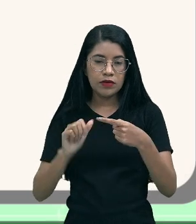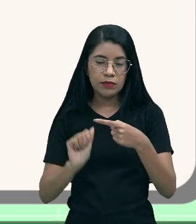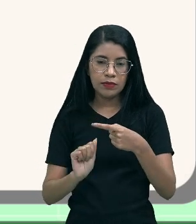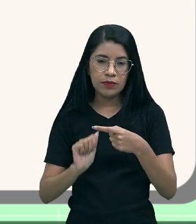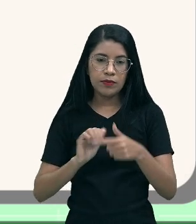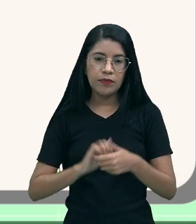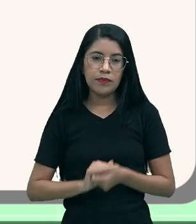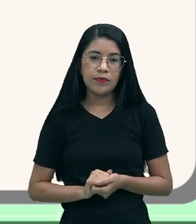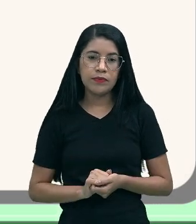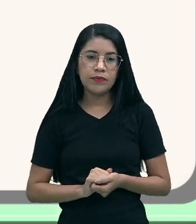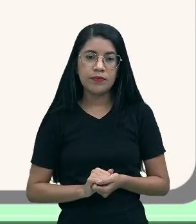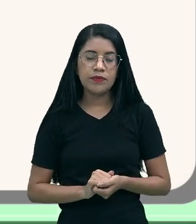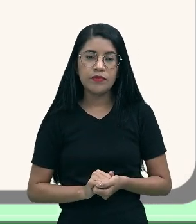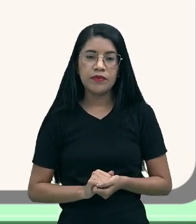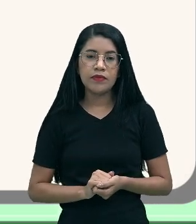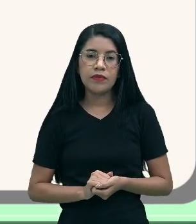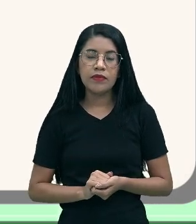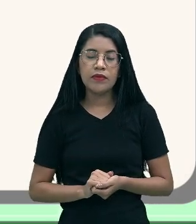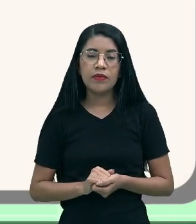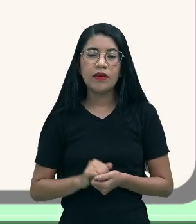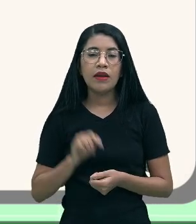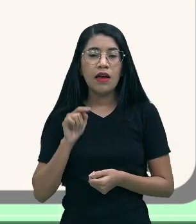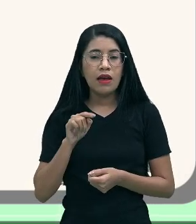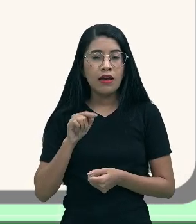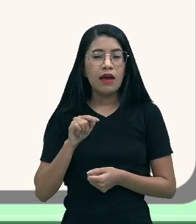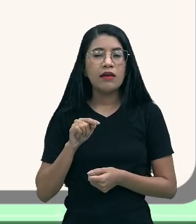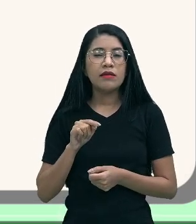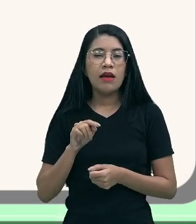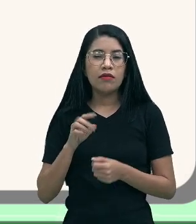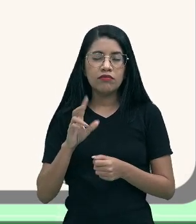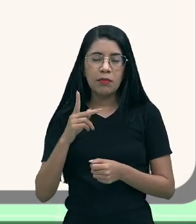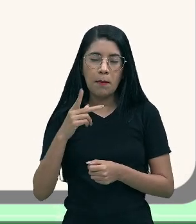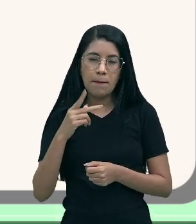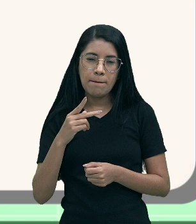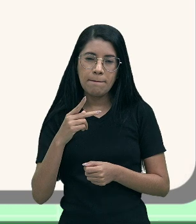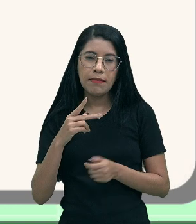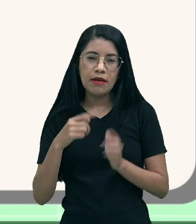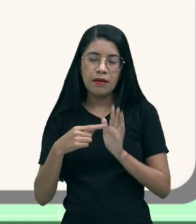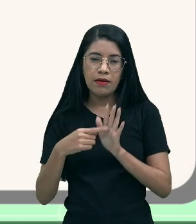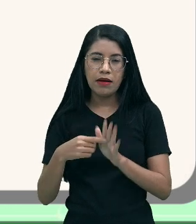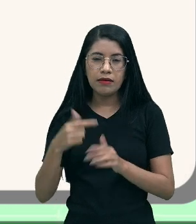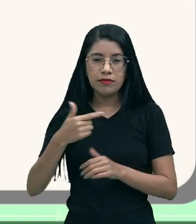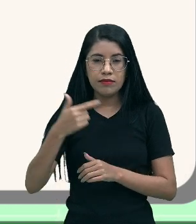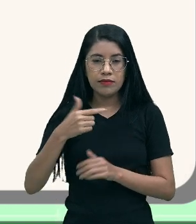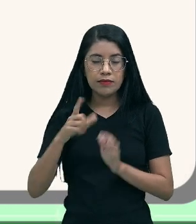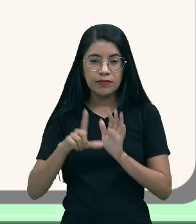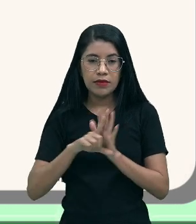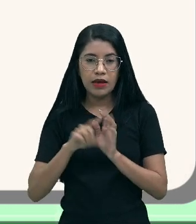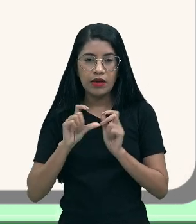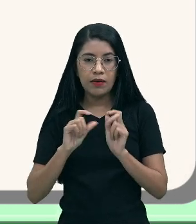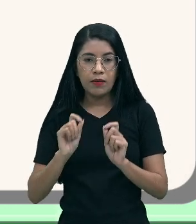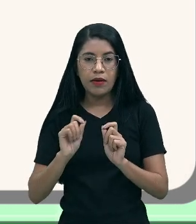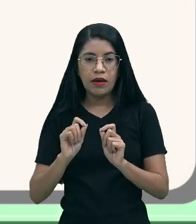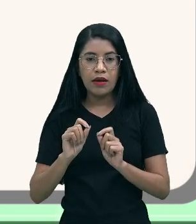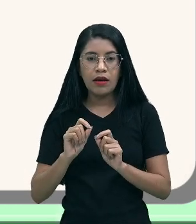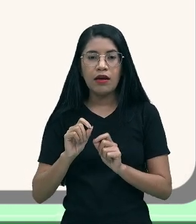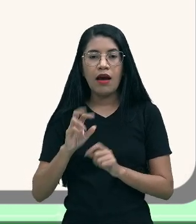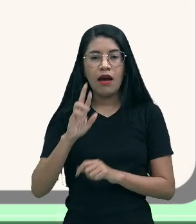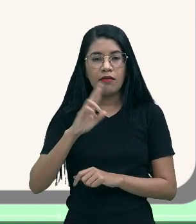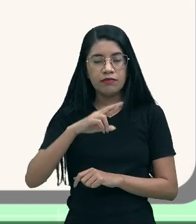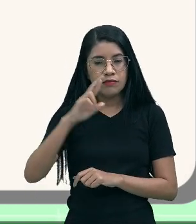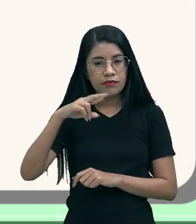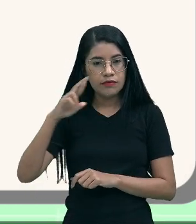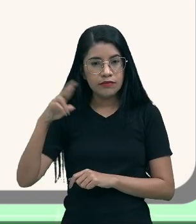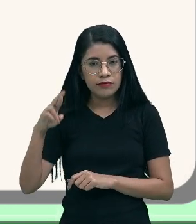lei de Ohm. E essa constante aqui, que aparece na equação da segunda lei, é exatamente o que a gente chama de